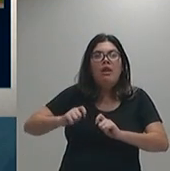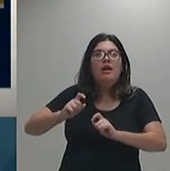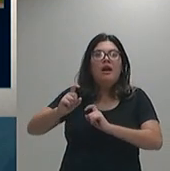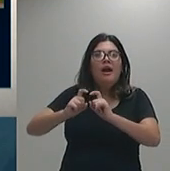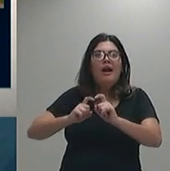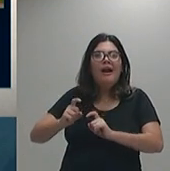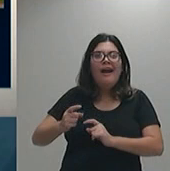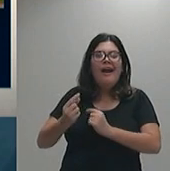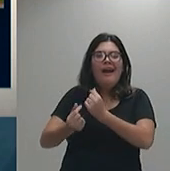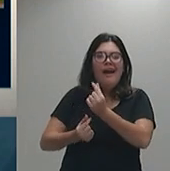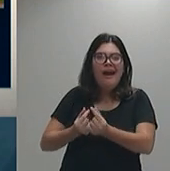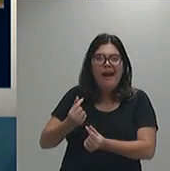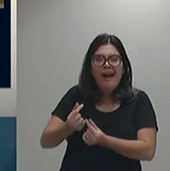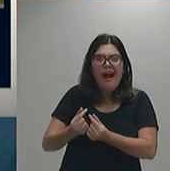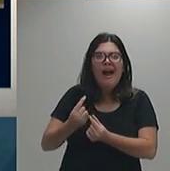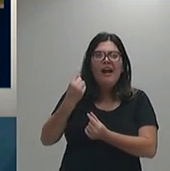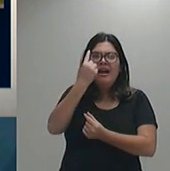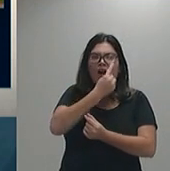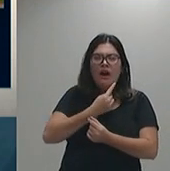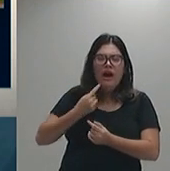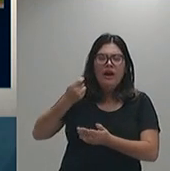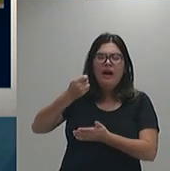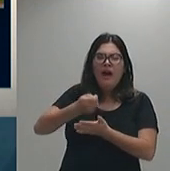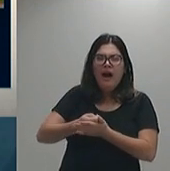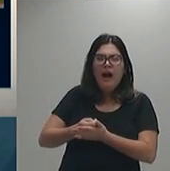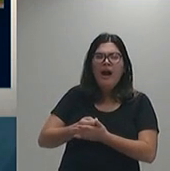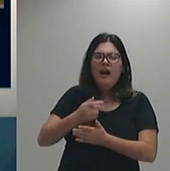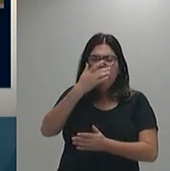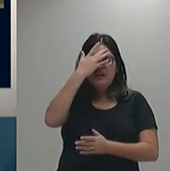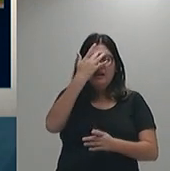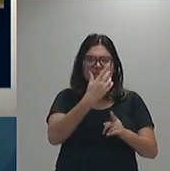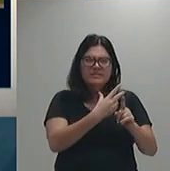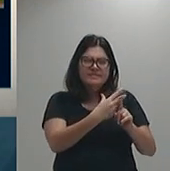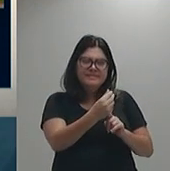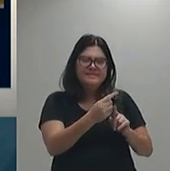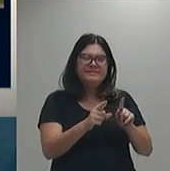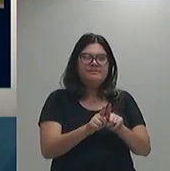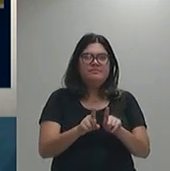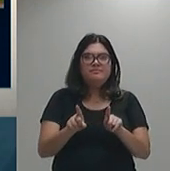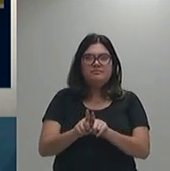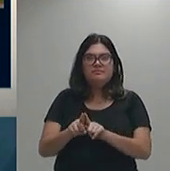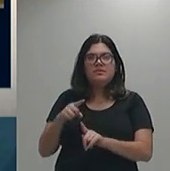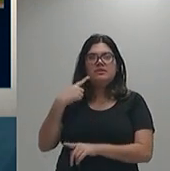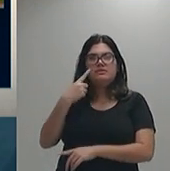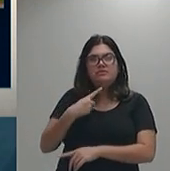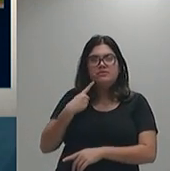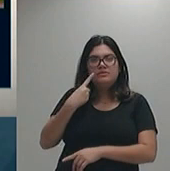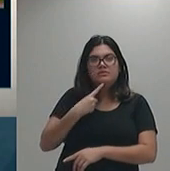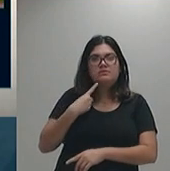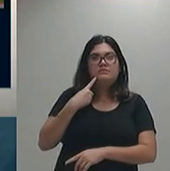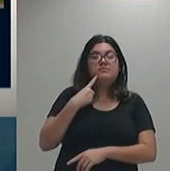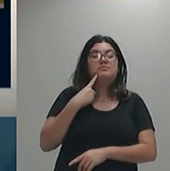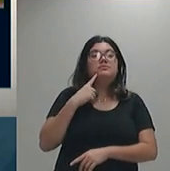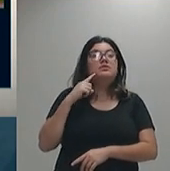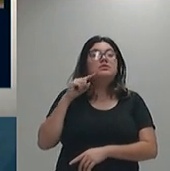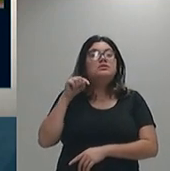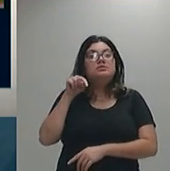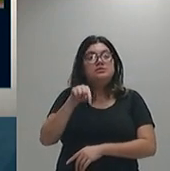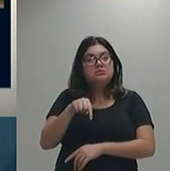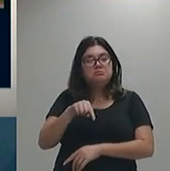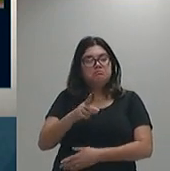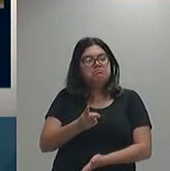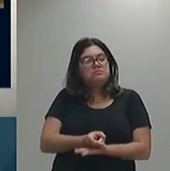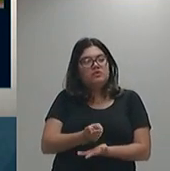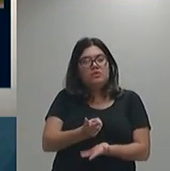honorários de sucumbência tanto pela parte vencedora quanto pelo advogado e isso continuou